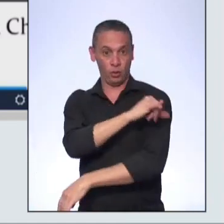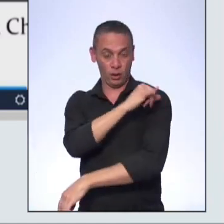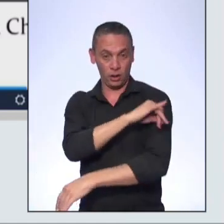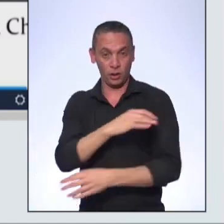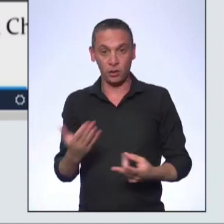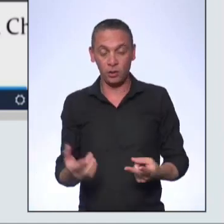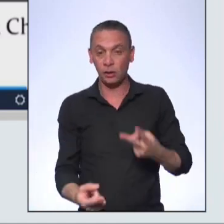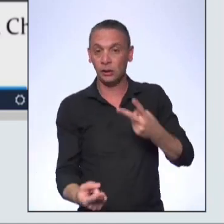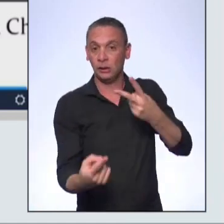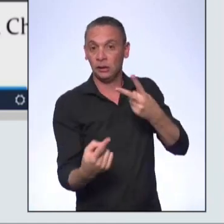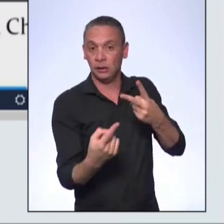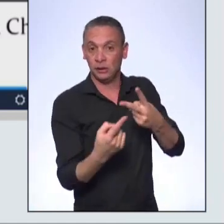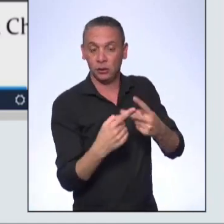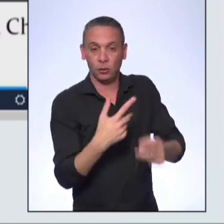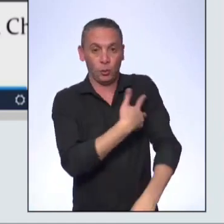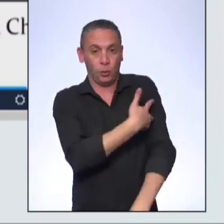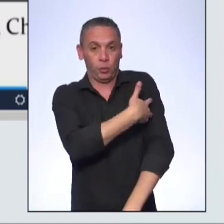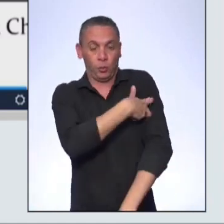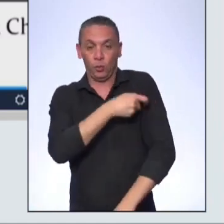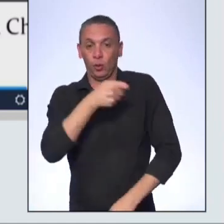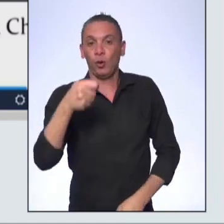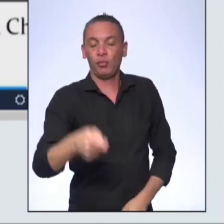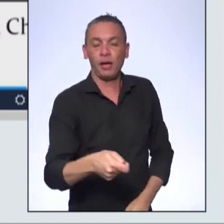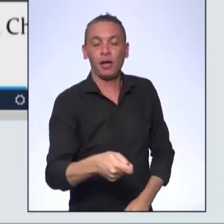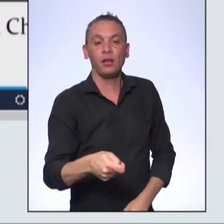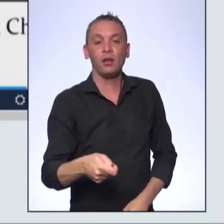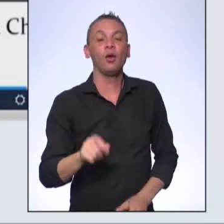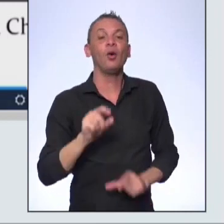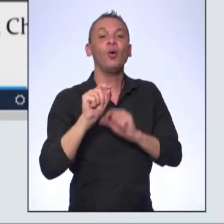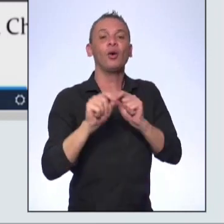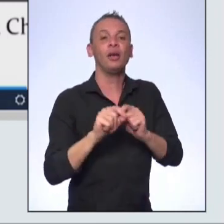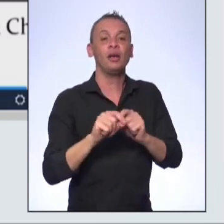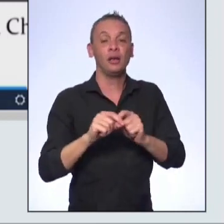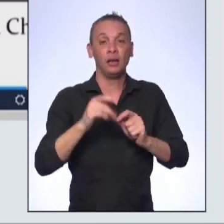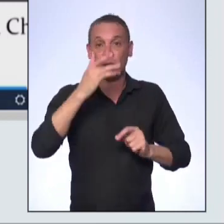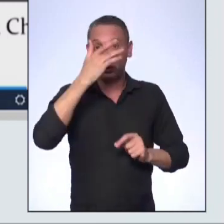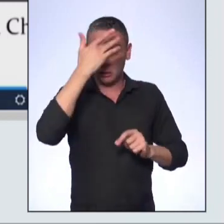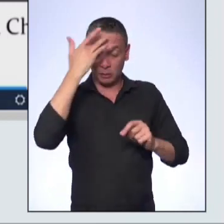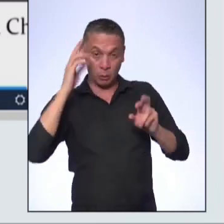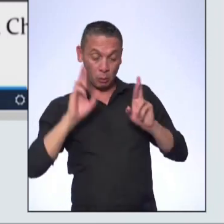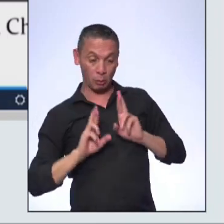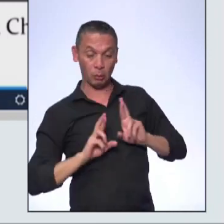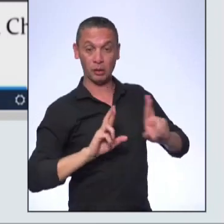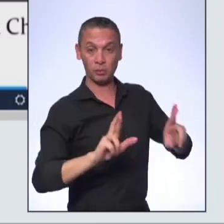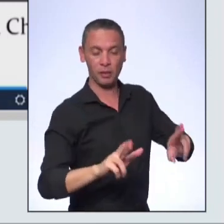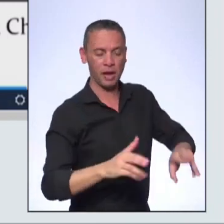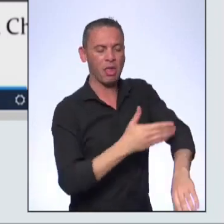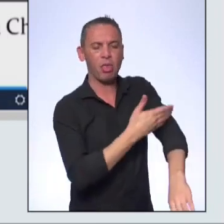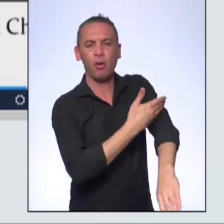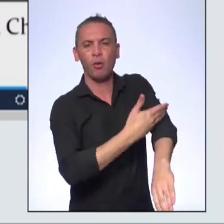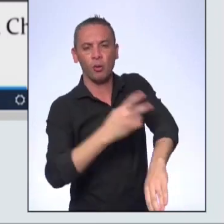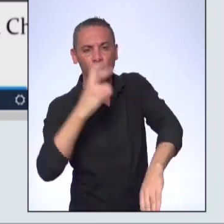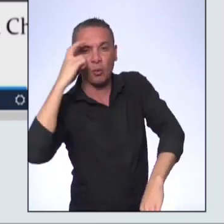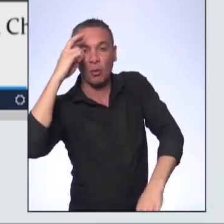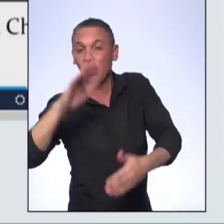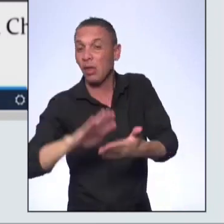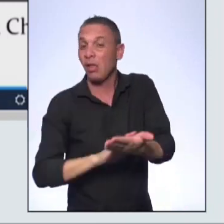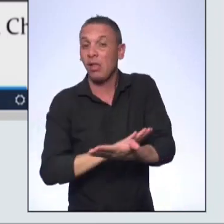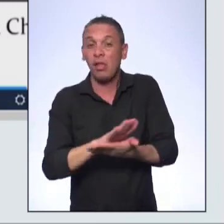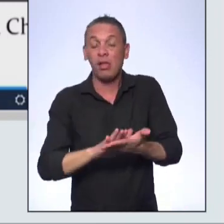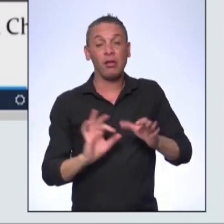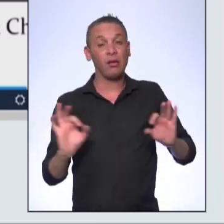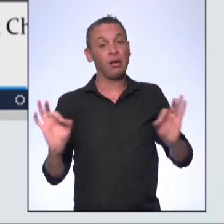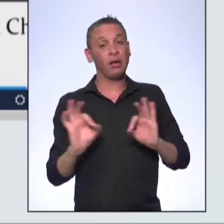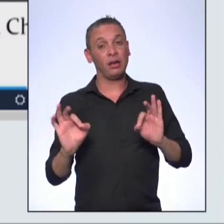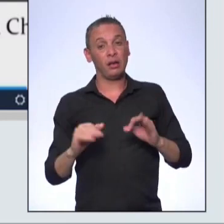a vacinação obrigatória, o resultado é o total desrespeito aos costumes e hábitos da população local.